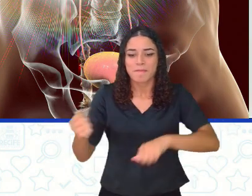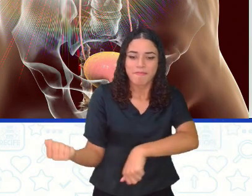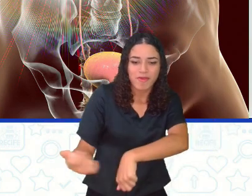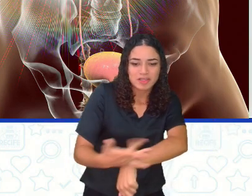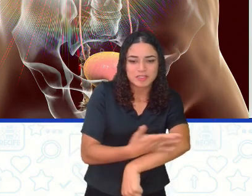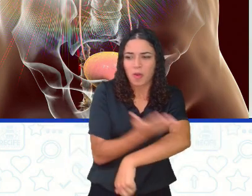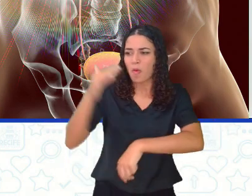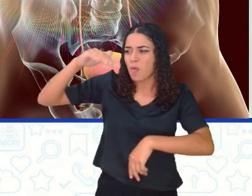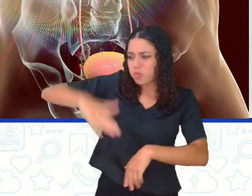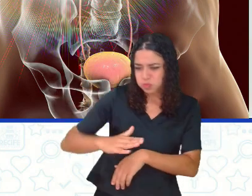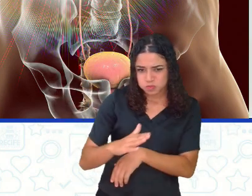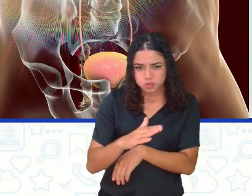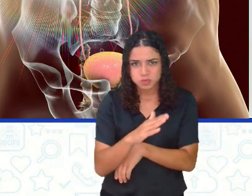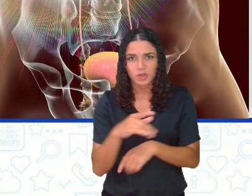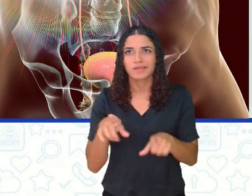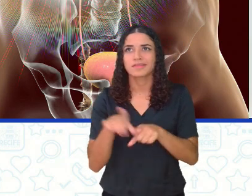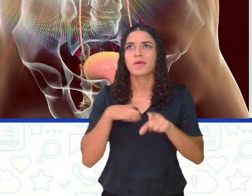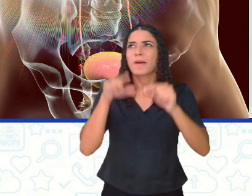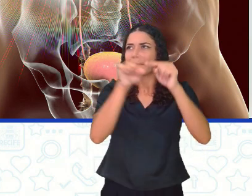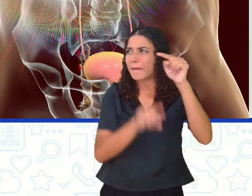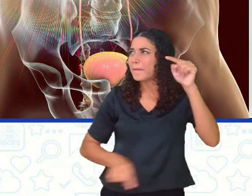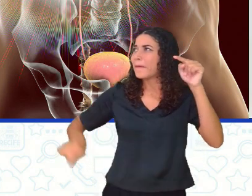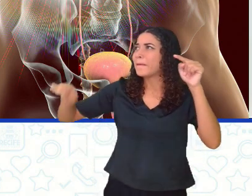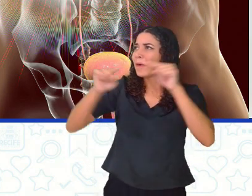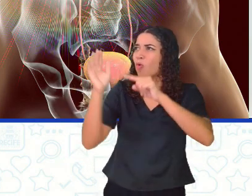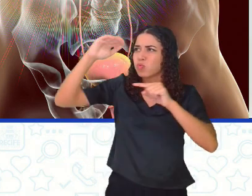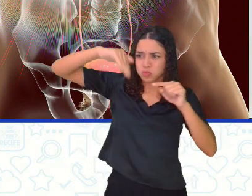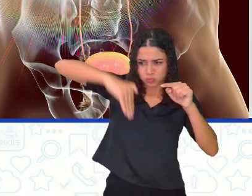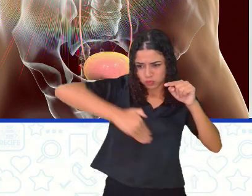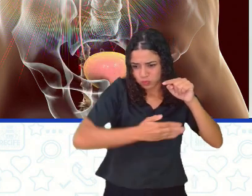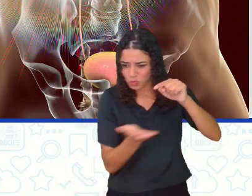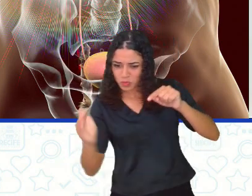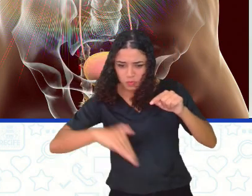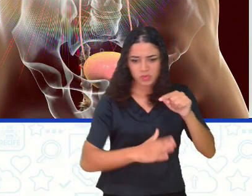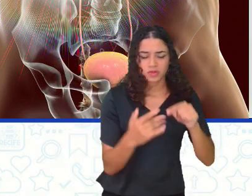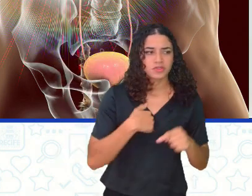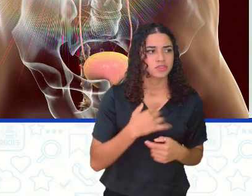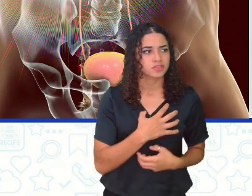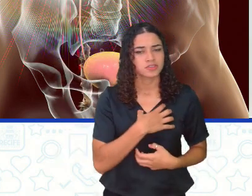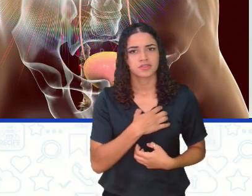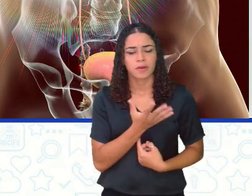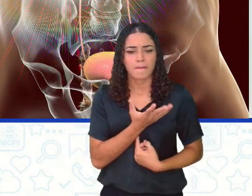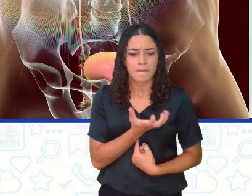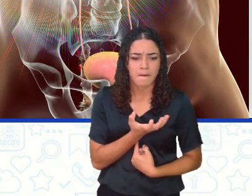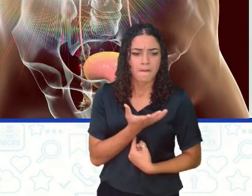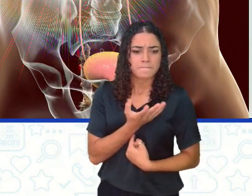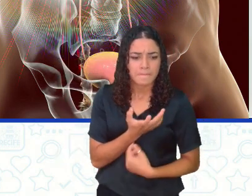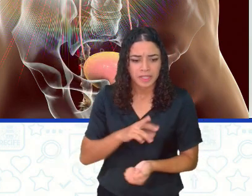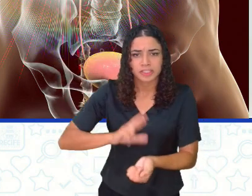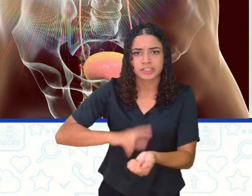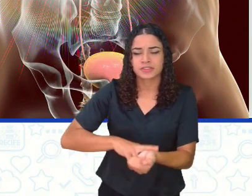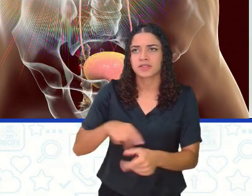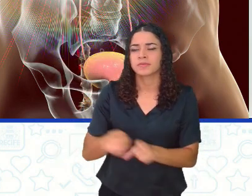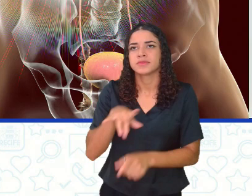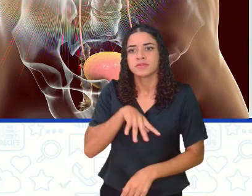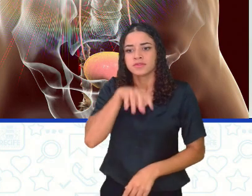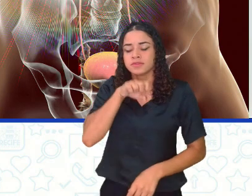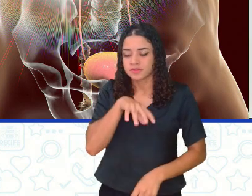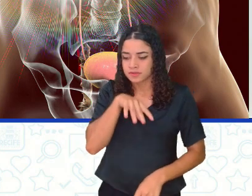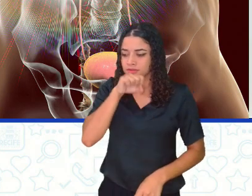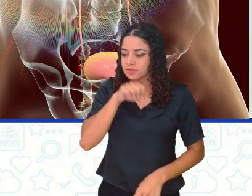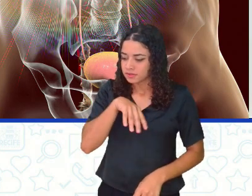né? Quando eu estava lá na montanha-russa, eu percebi os batimentos cardíacos, a questão aí da minha